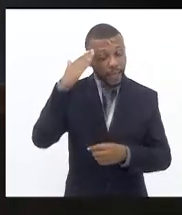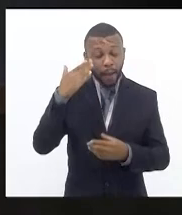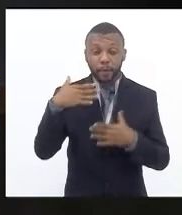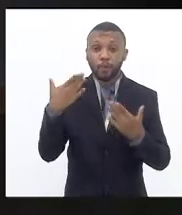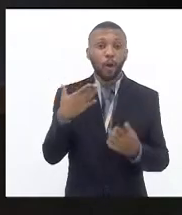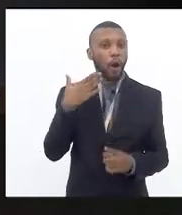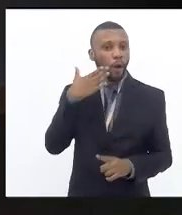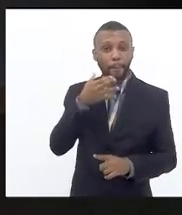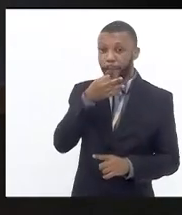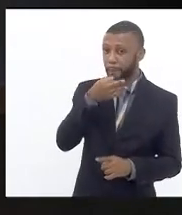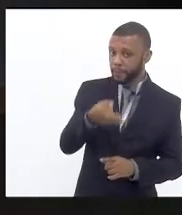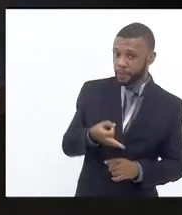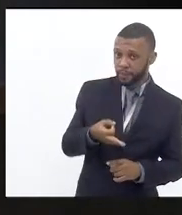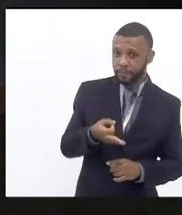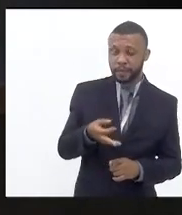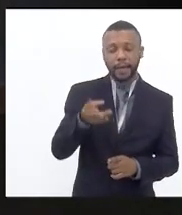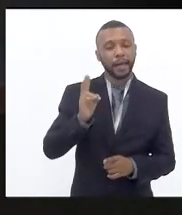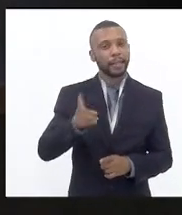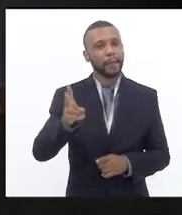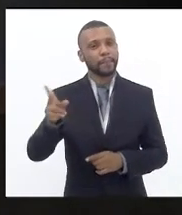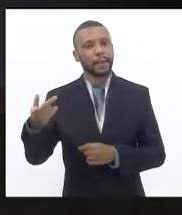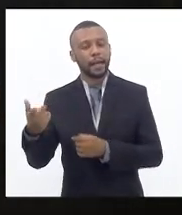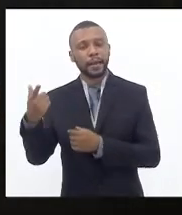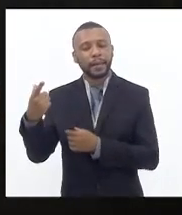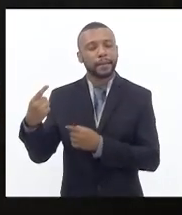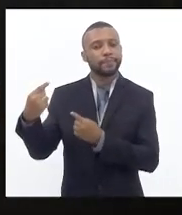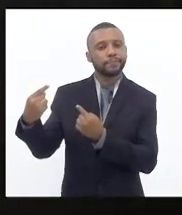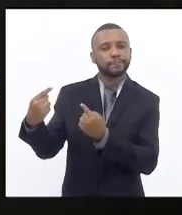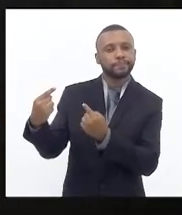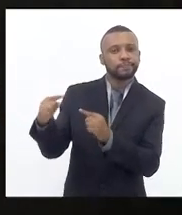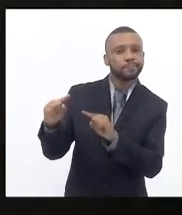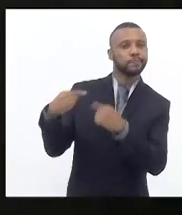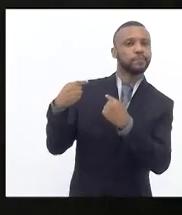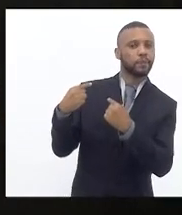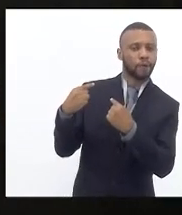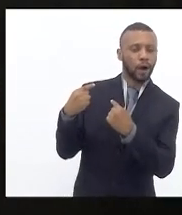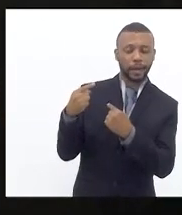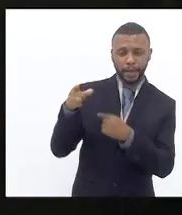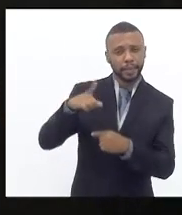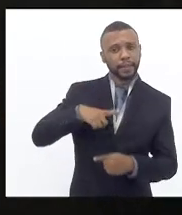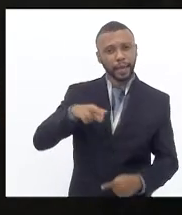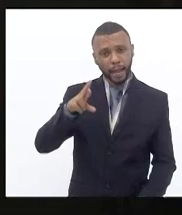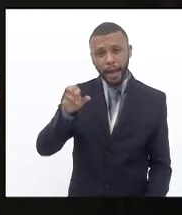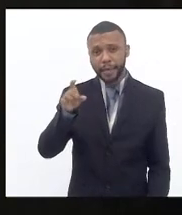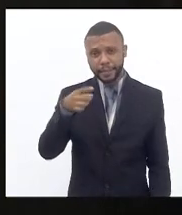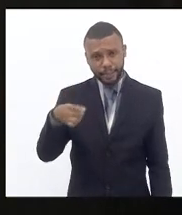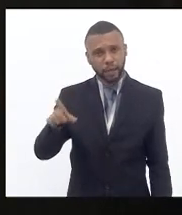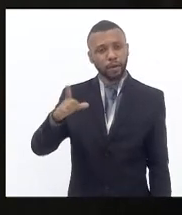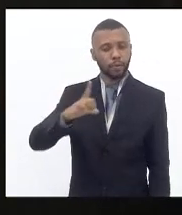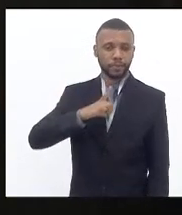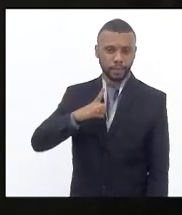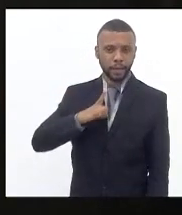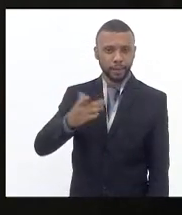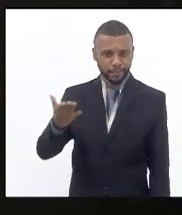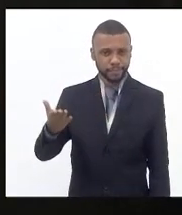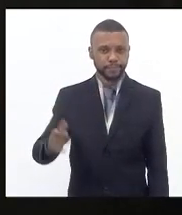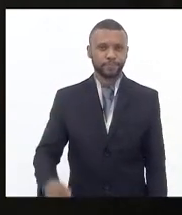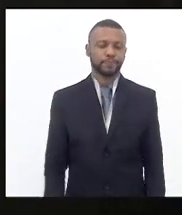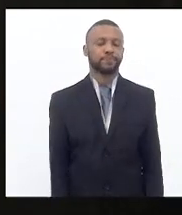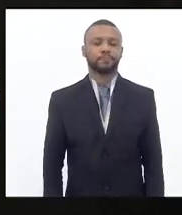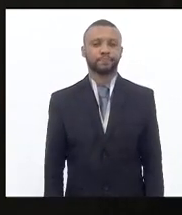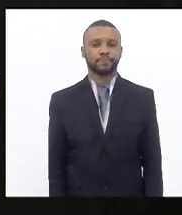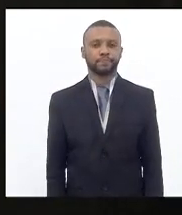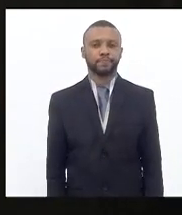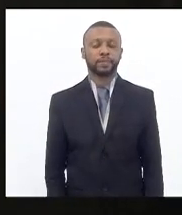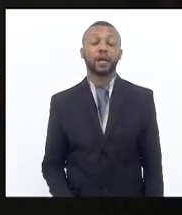me me aperta aqui e ele tem toda razão tem toda razão e nós